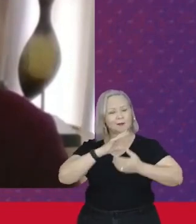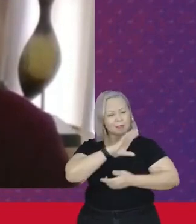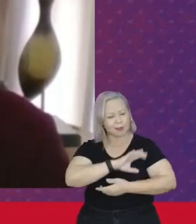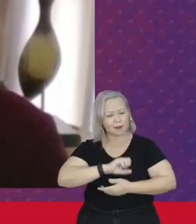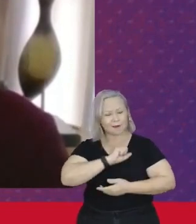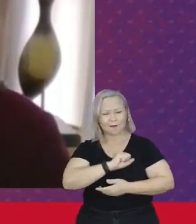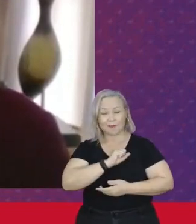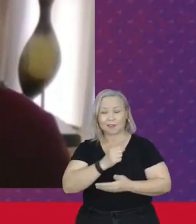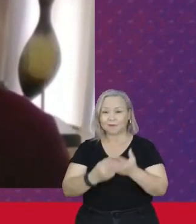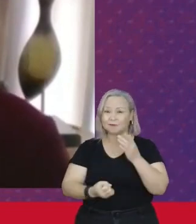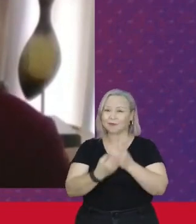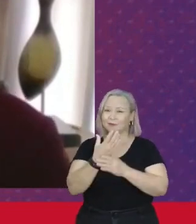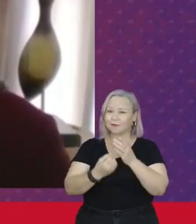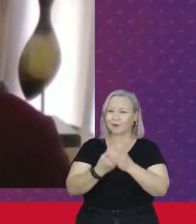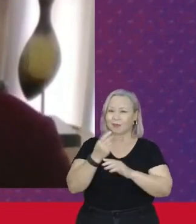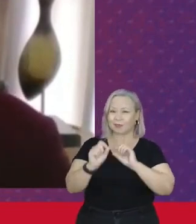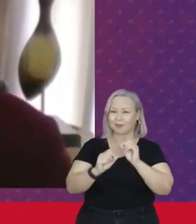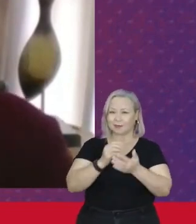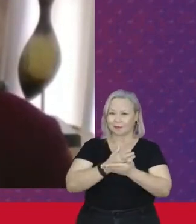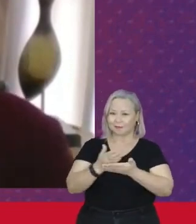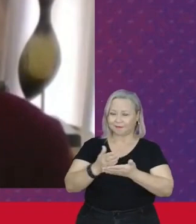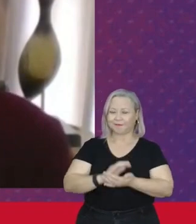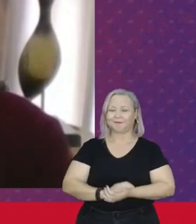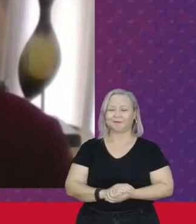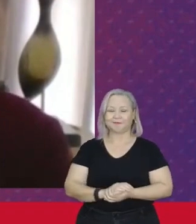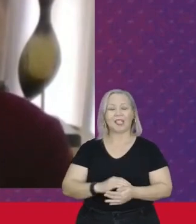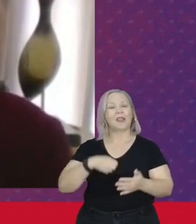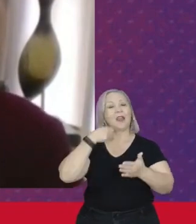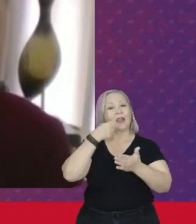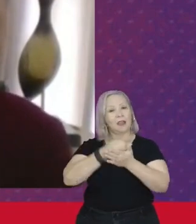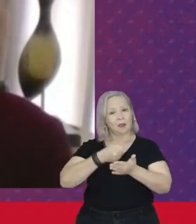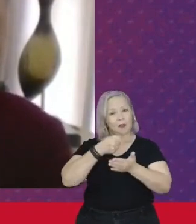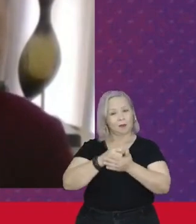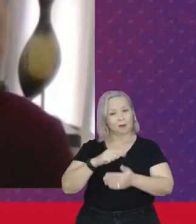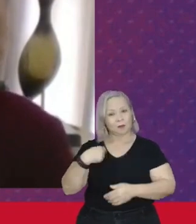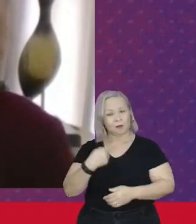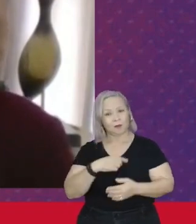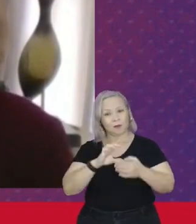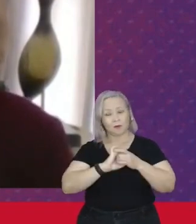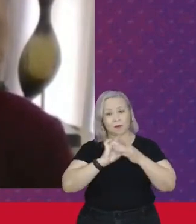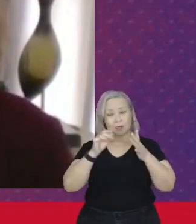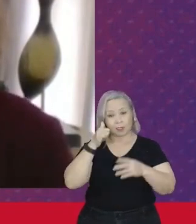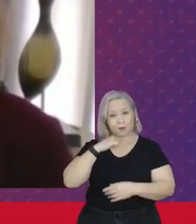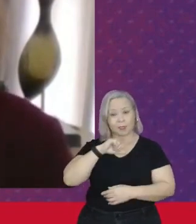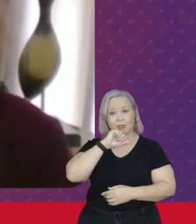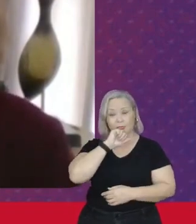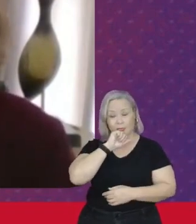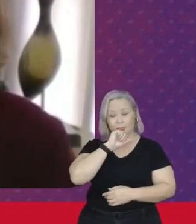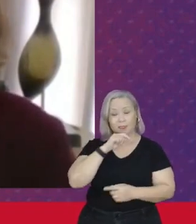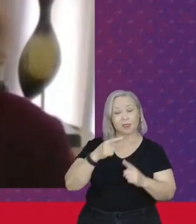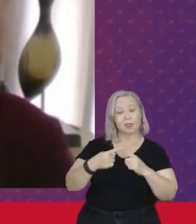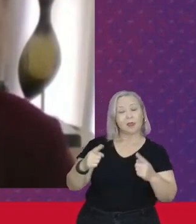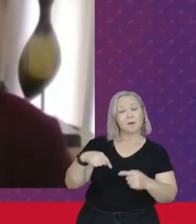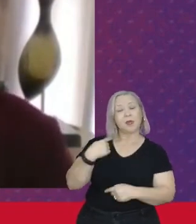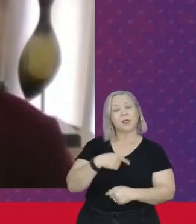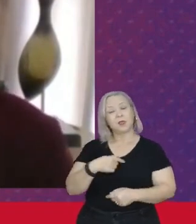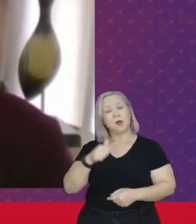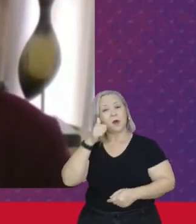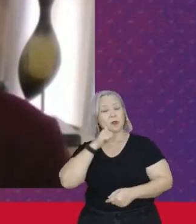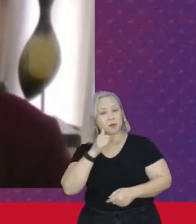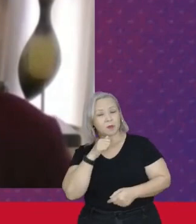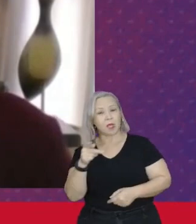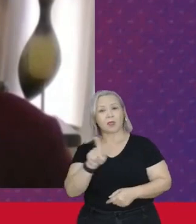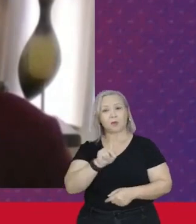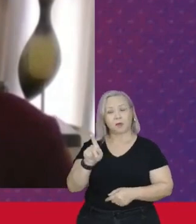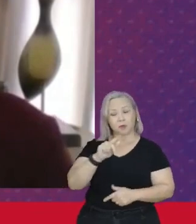a partir daí. Então, é uma luta nossa, a licença maternidade. Mas nós também, mulheres,